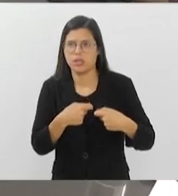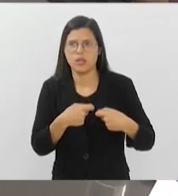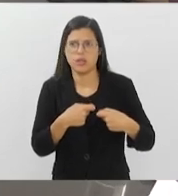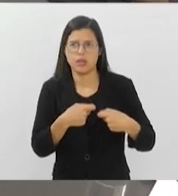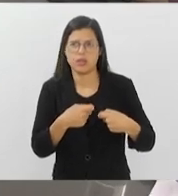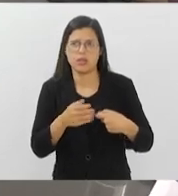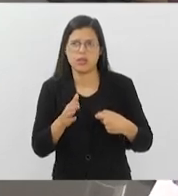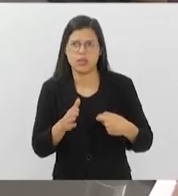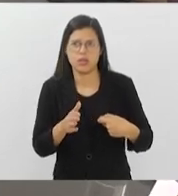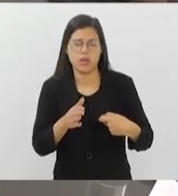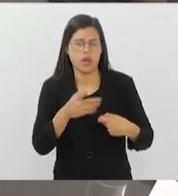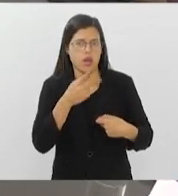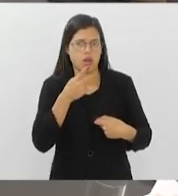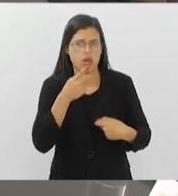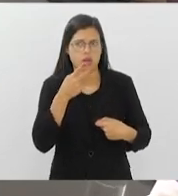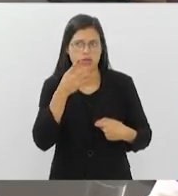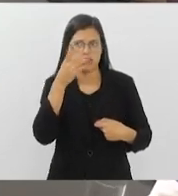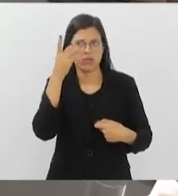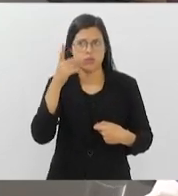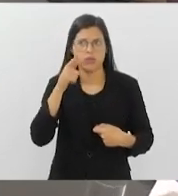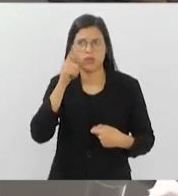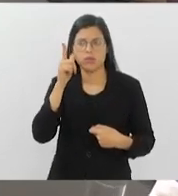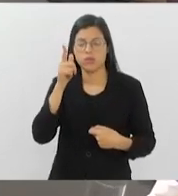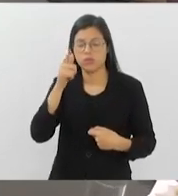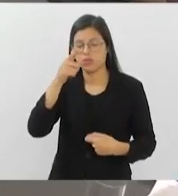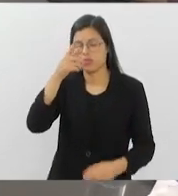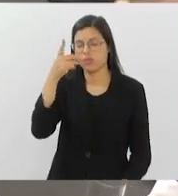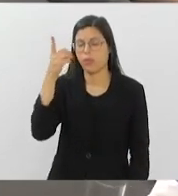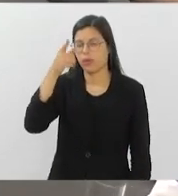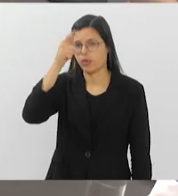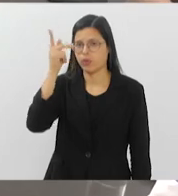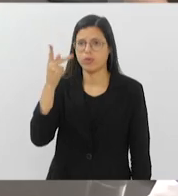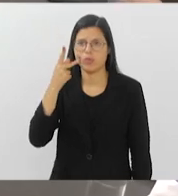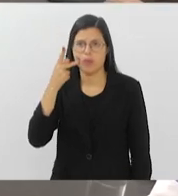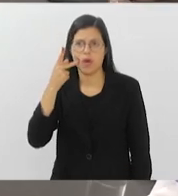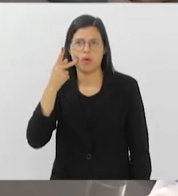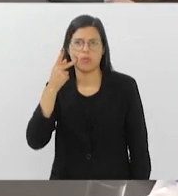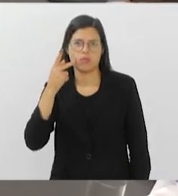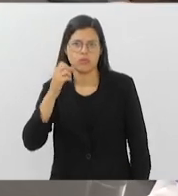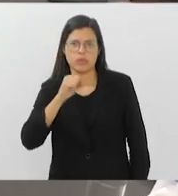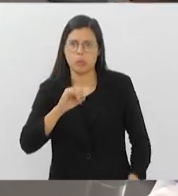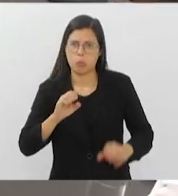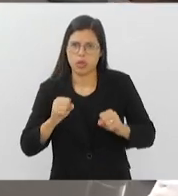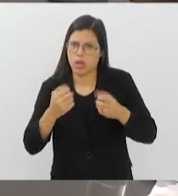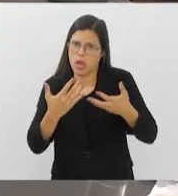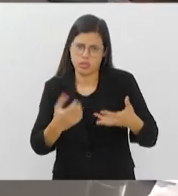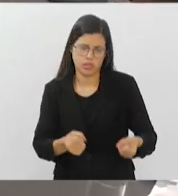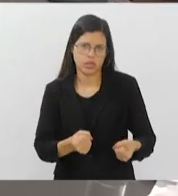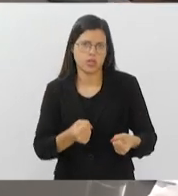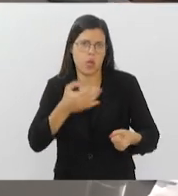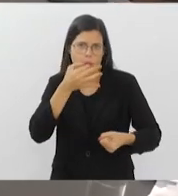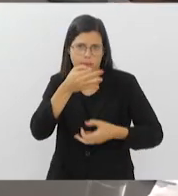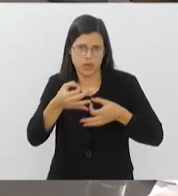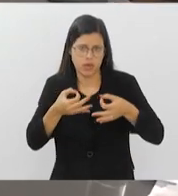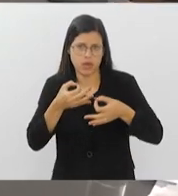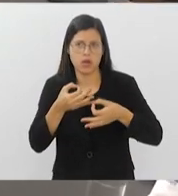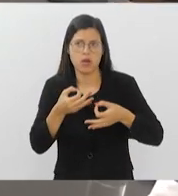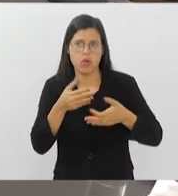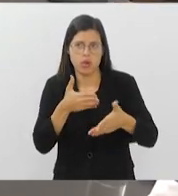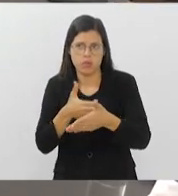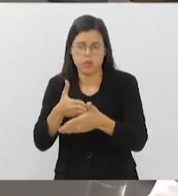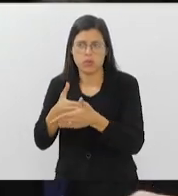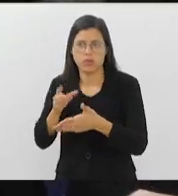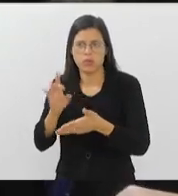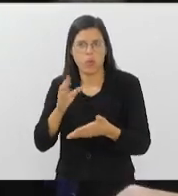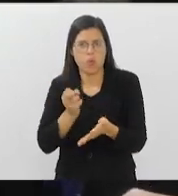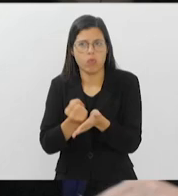contempla. Acho que a fala do deputado, se Vossa Excelência puder acatar a fala do deputado Luiz Paulo. Sim. Ele limita só as concessões estaduais e